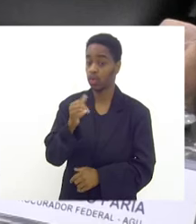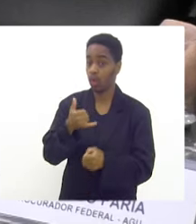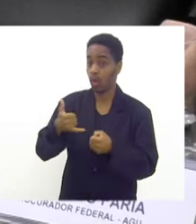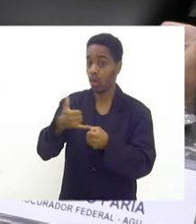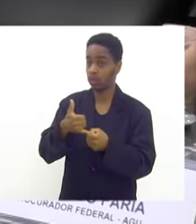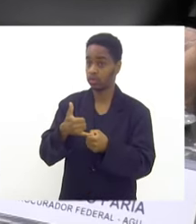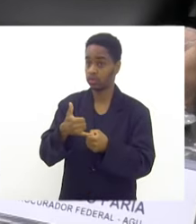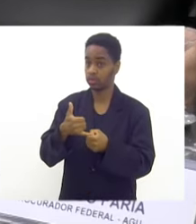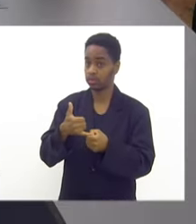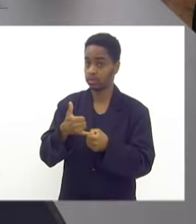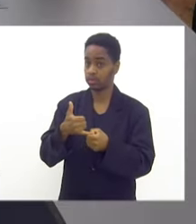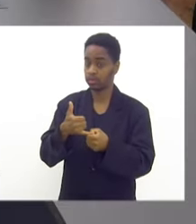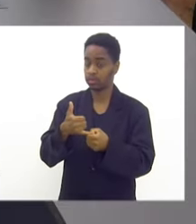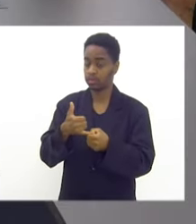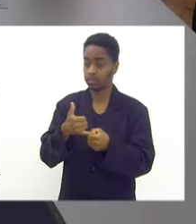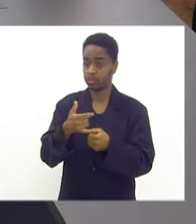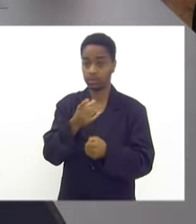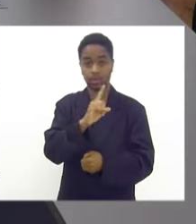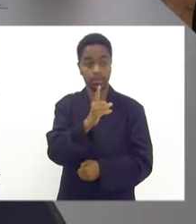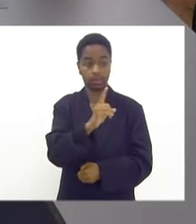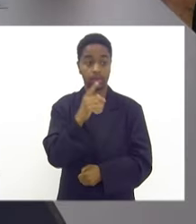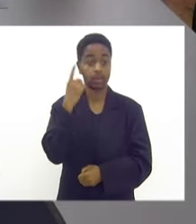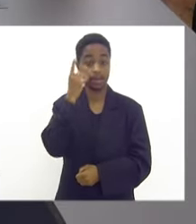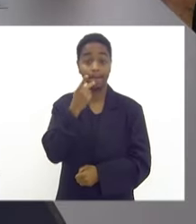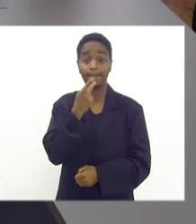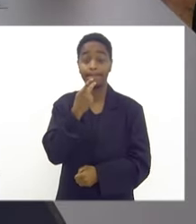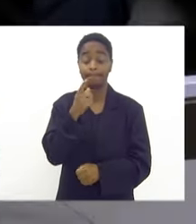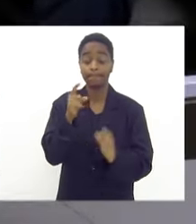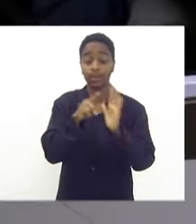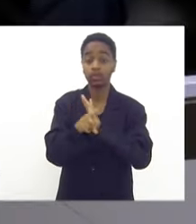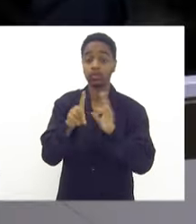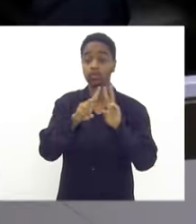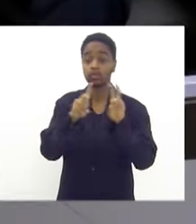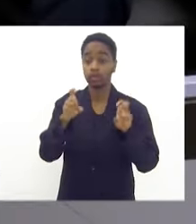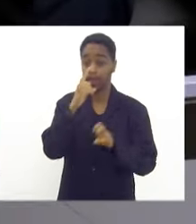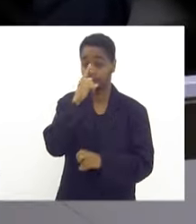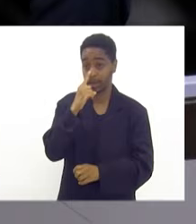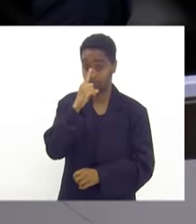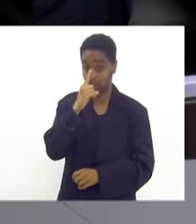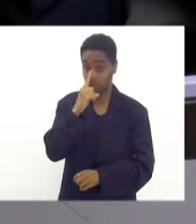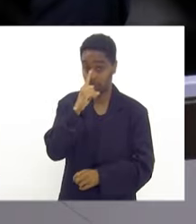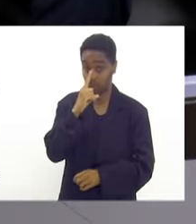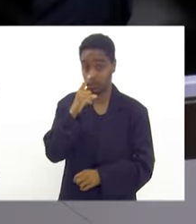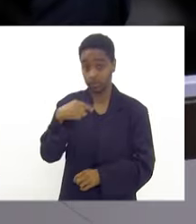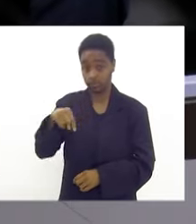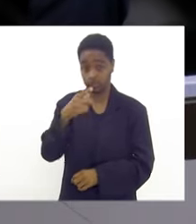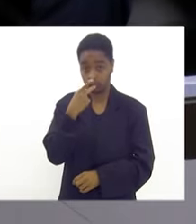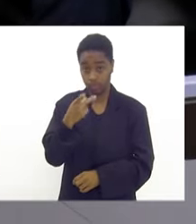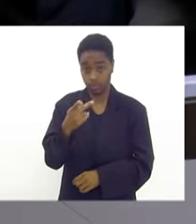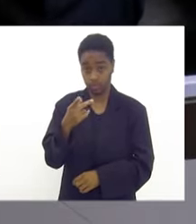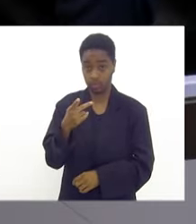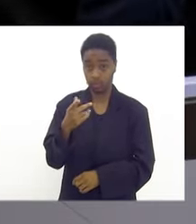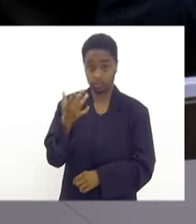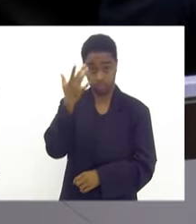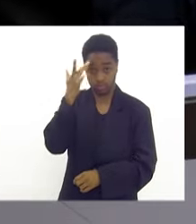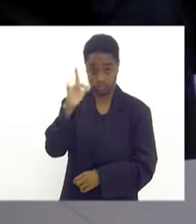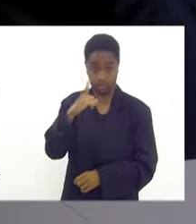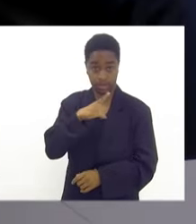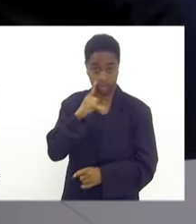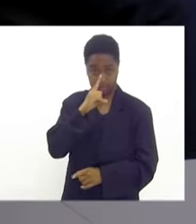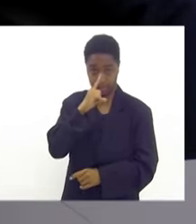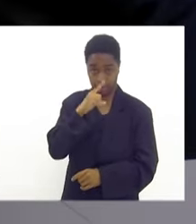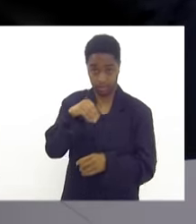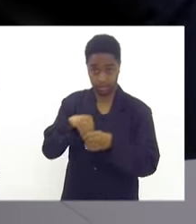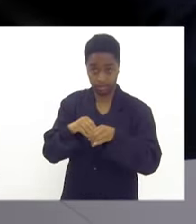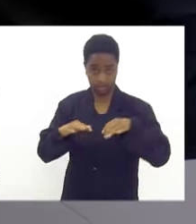falou a deputada Lucinha e o deputado Rafael perguntaram sobre risco potencial se o IB rec recce que há risco potencial de poluição ambiental na Baí de